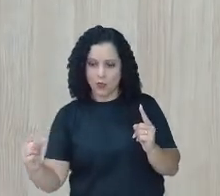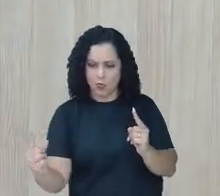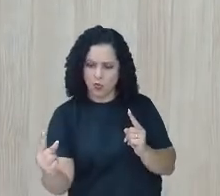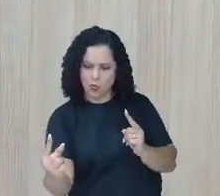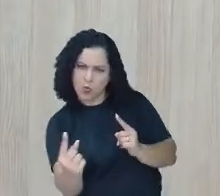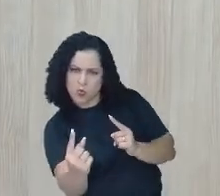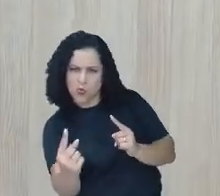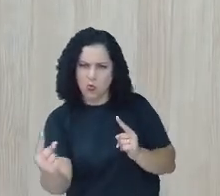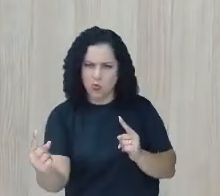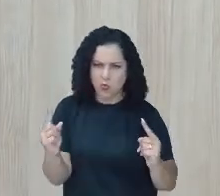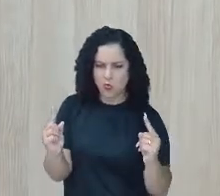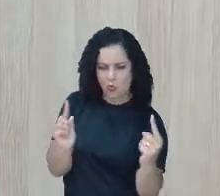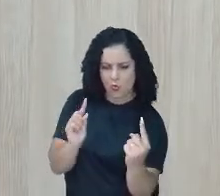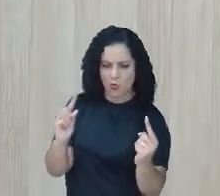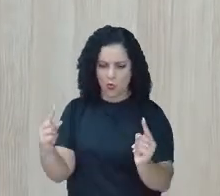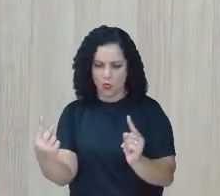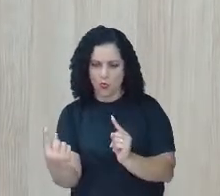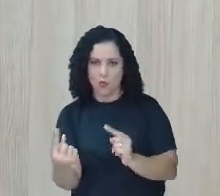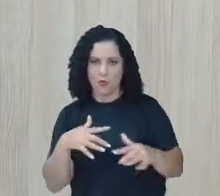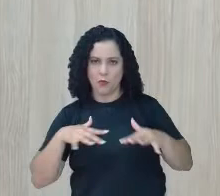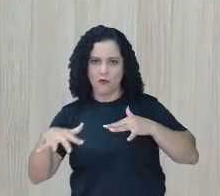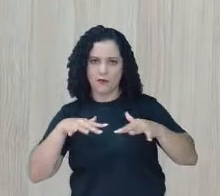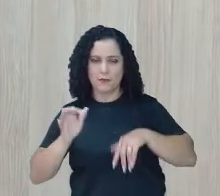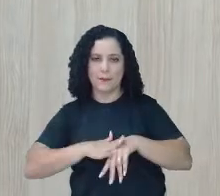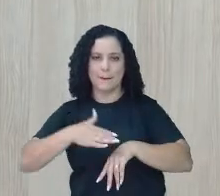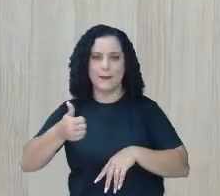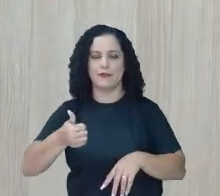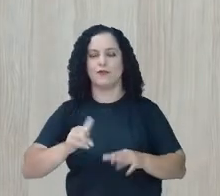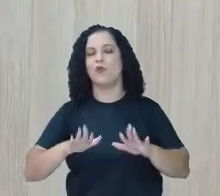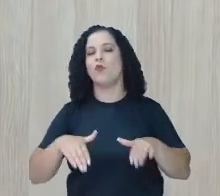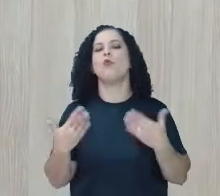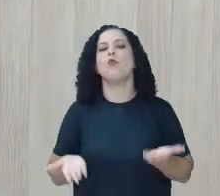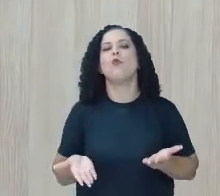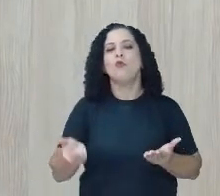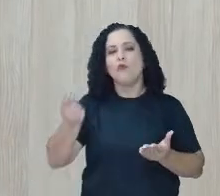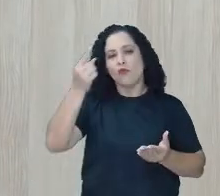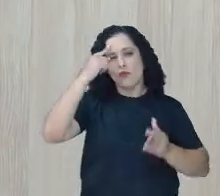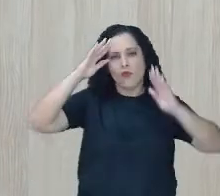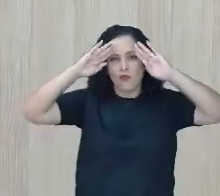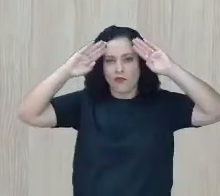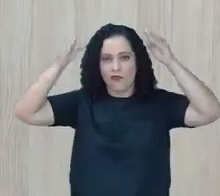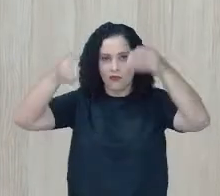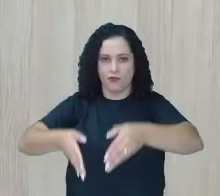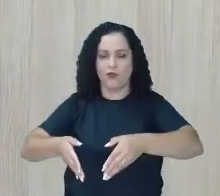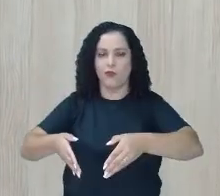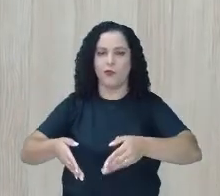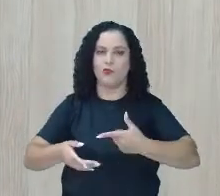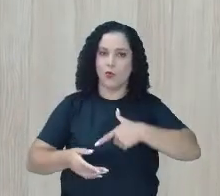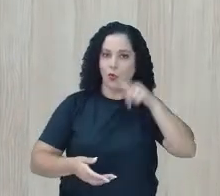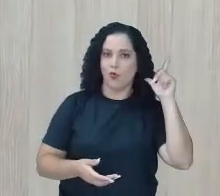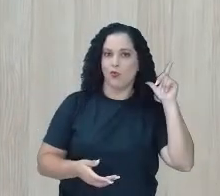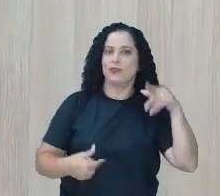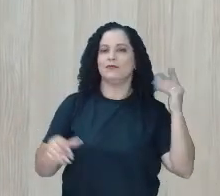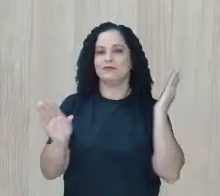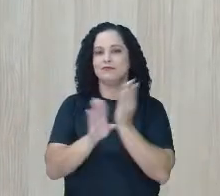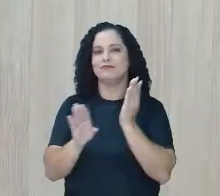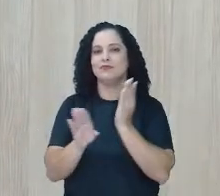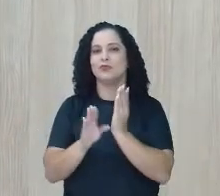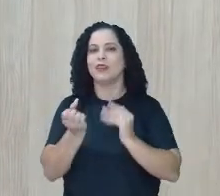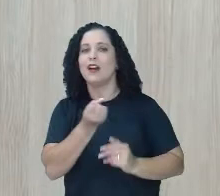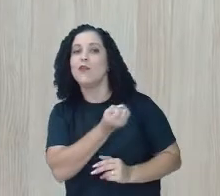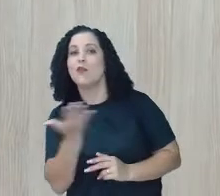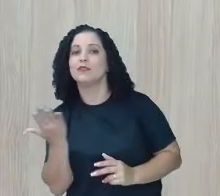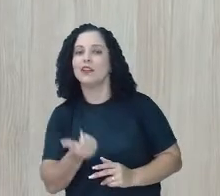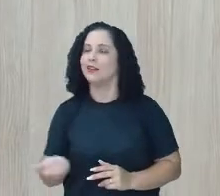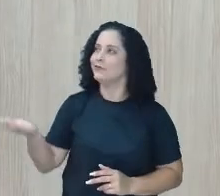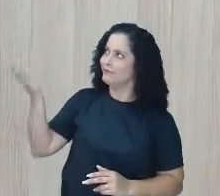quina, naquele vértice, tá certo? Então, vamos dar uma olhadinha qual foi o raciocínio que a gente seguiu ontem para chegar no valor desse ângulo interno.